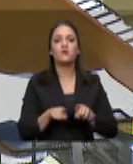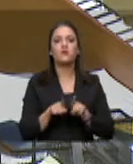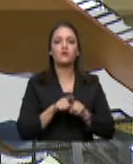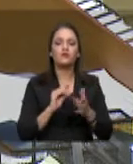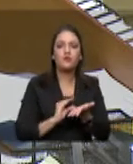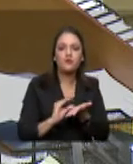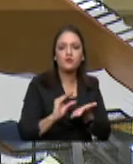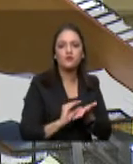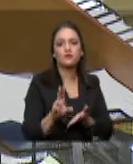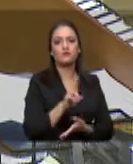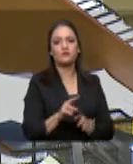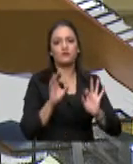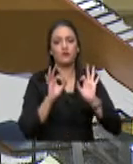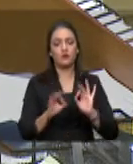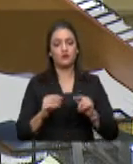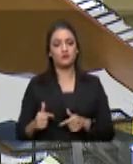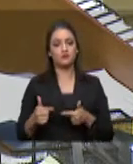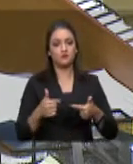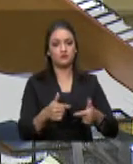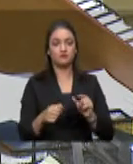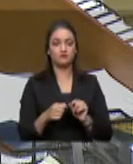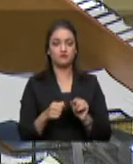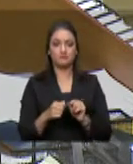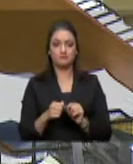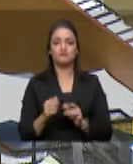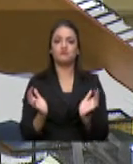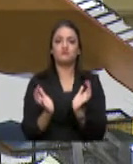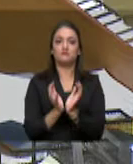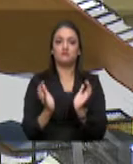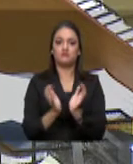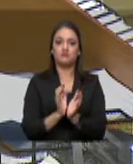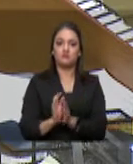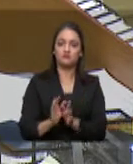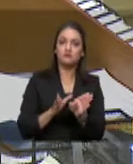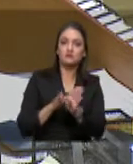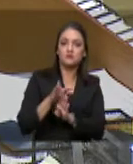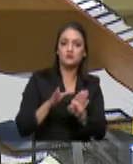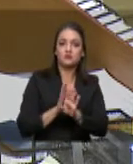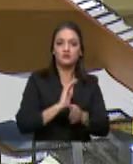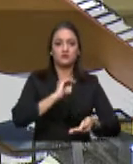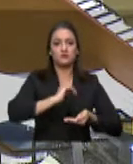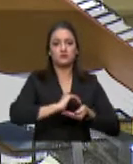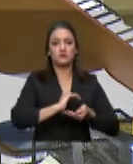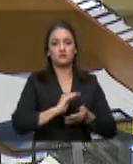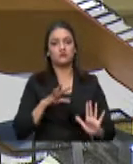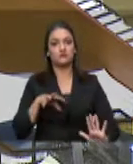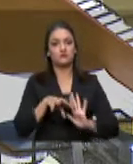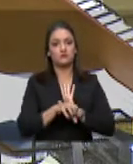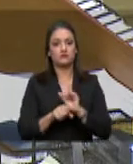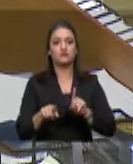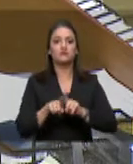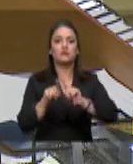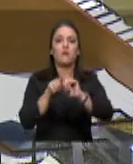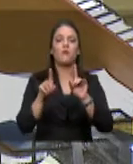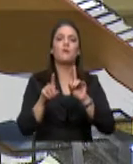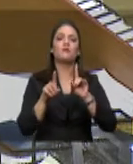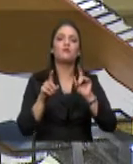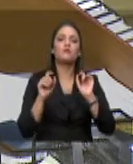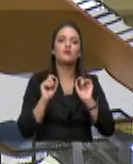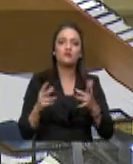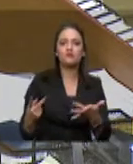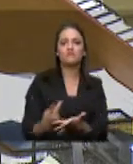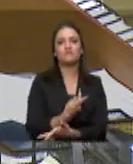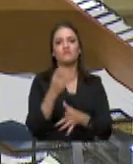recursos e focos de atuação estabelecidos pelo Comitê Orientador do Fundo Amazônia anteriormente à desestruturação indevida desse órgão